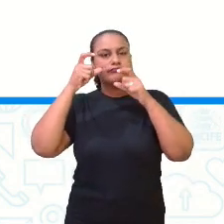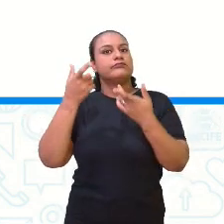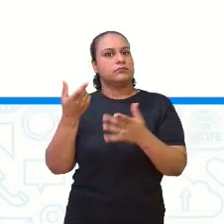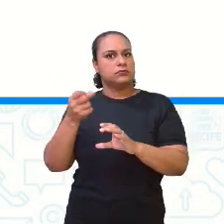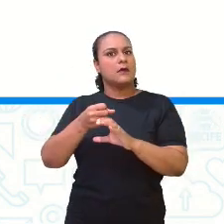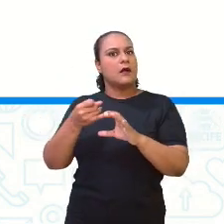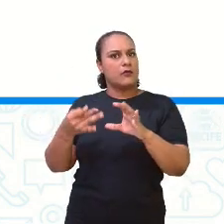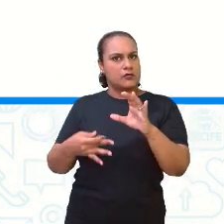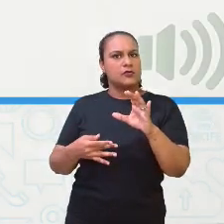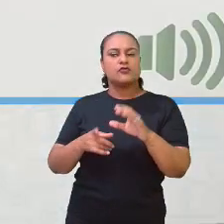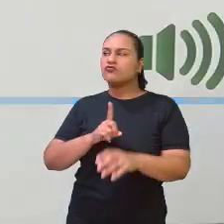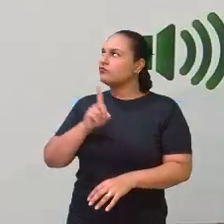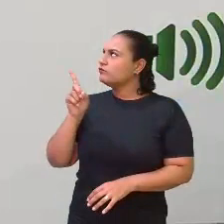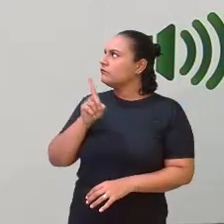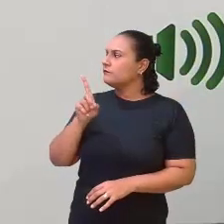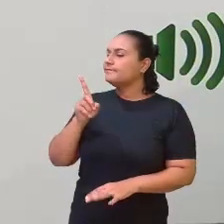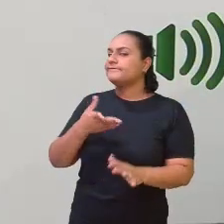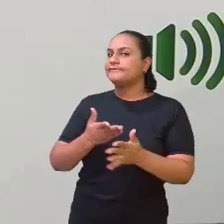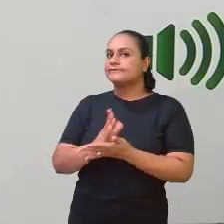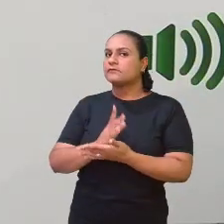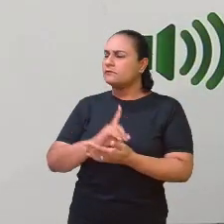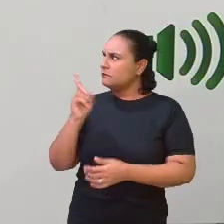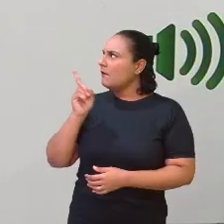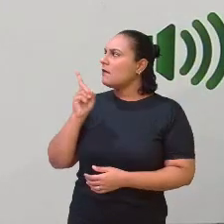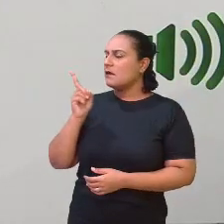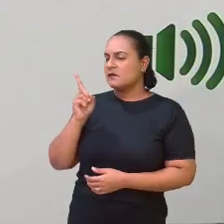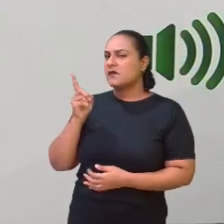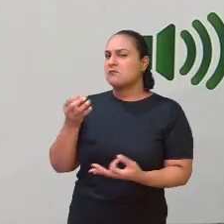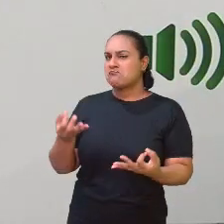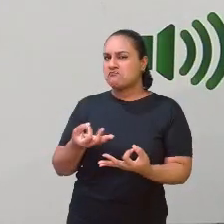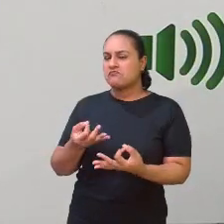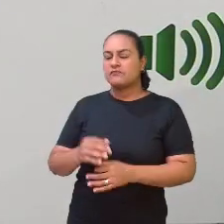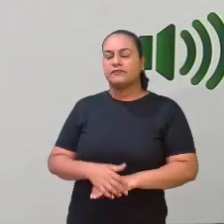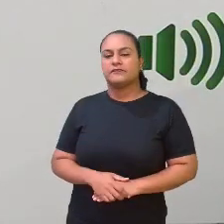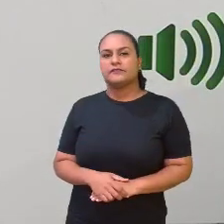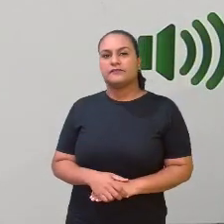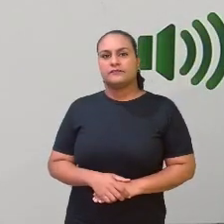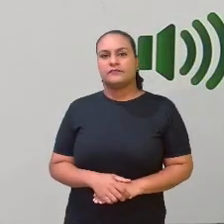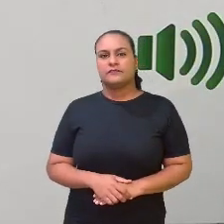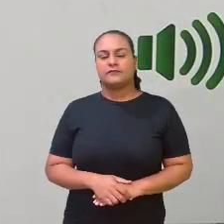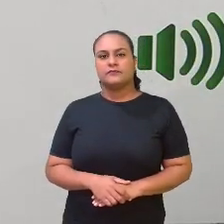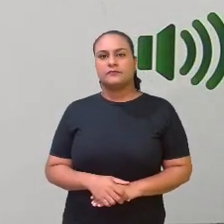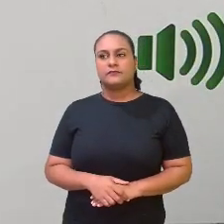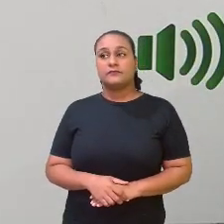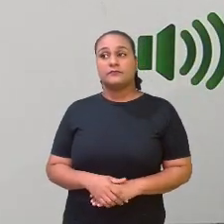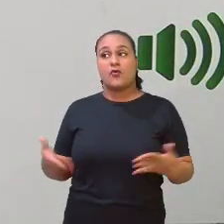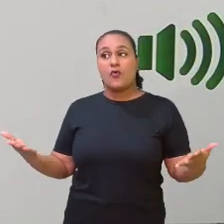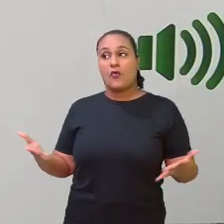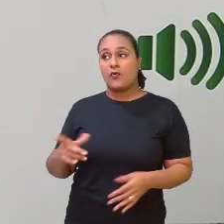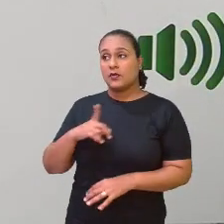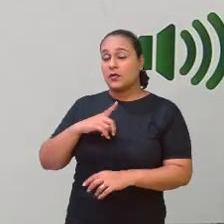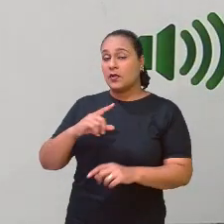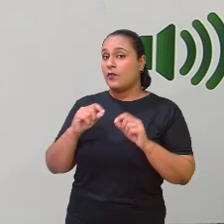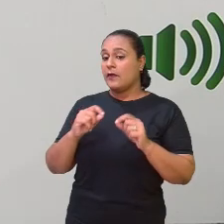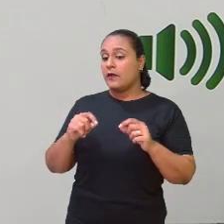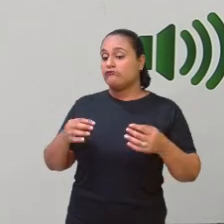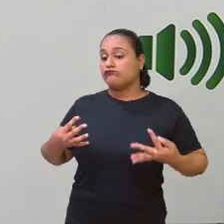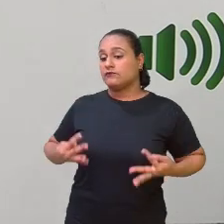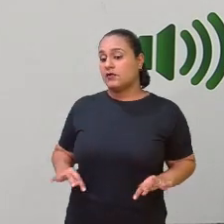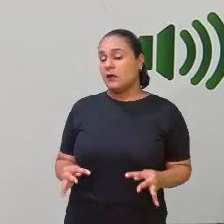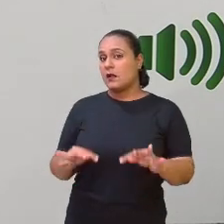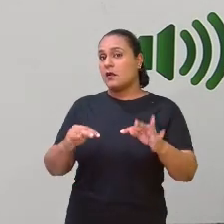alguns mangás. Esse aí não, esse aí está bem desenhado, né, pelo que a gente viu. Hoje nós temos a